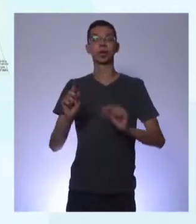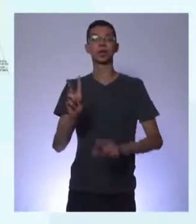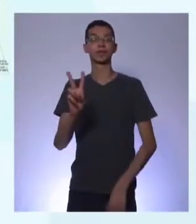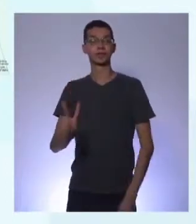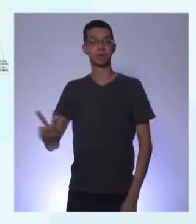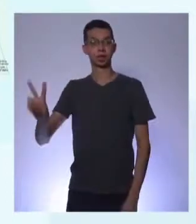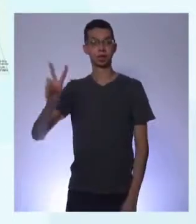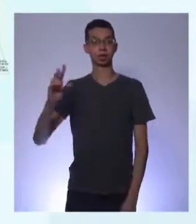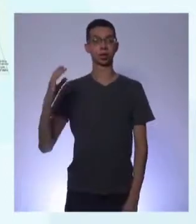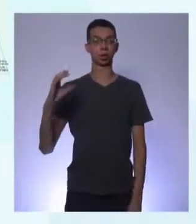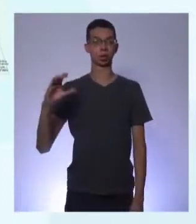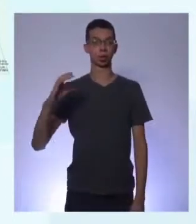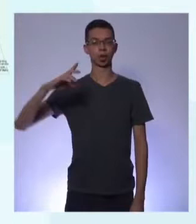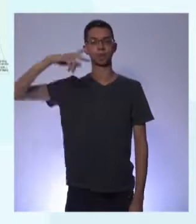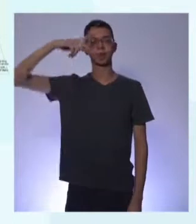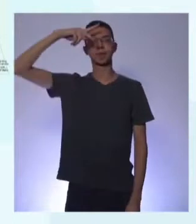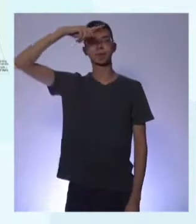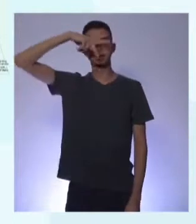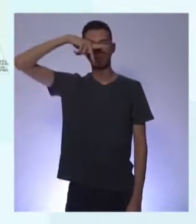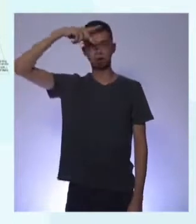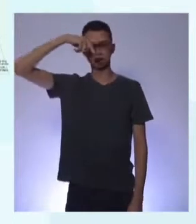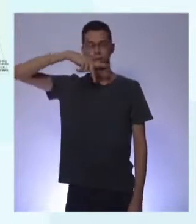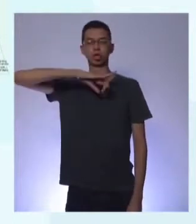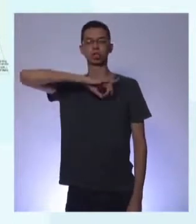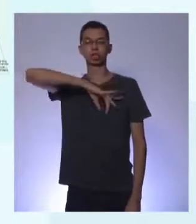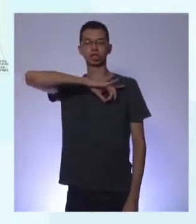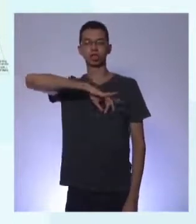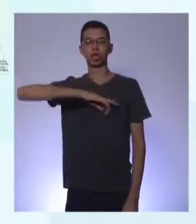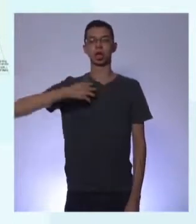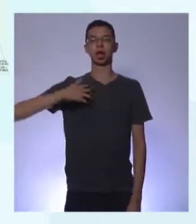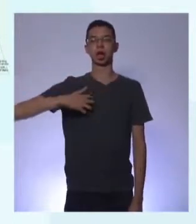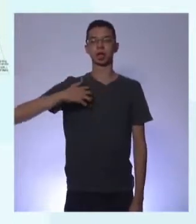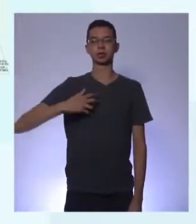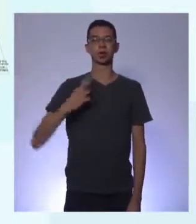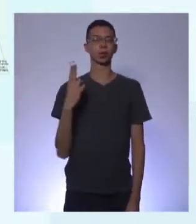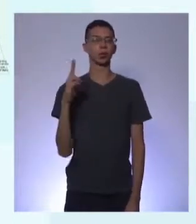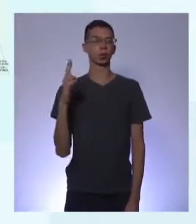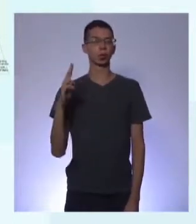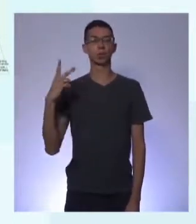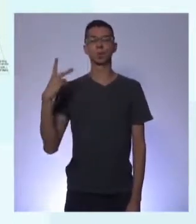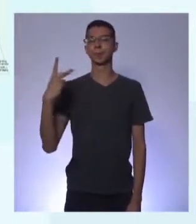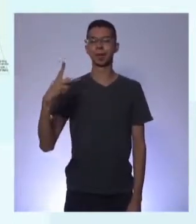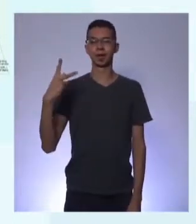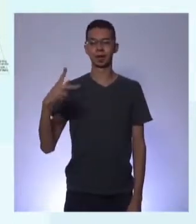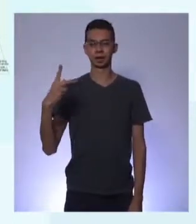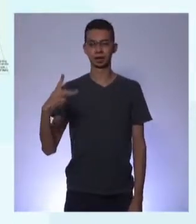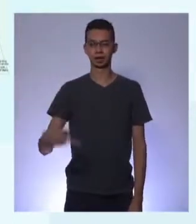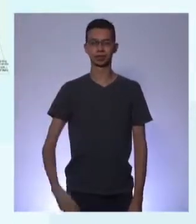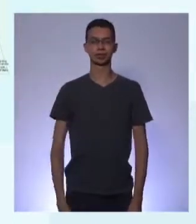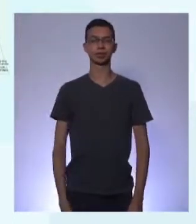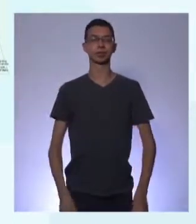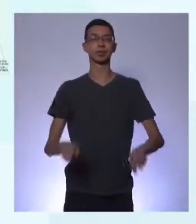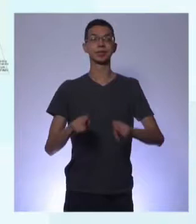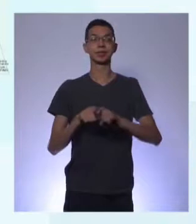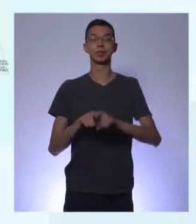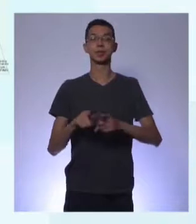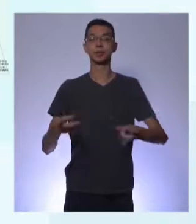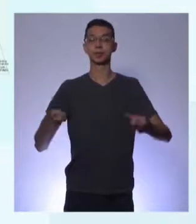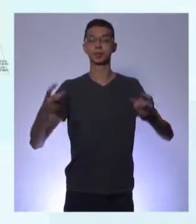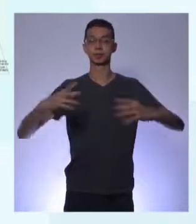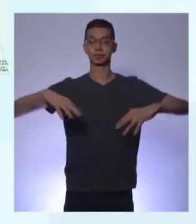Colômbia, do Peru, do Chile, da Argentina, do Uruguai, do Paraguai, né? Ali no